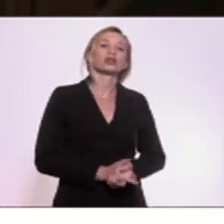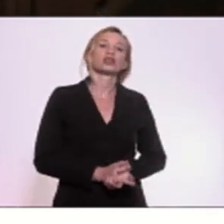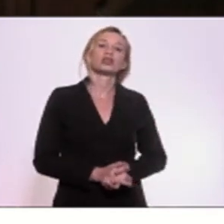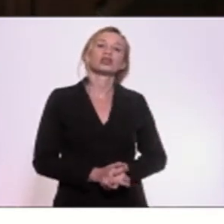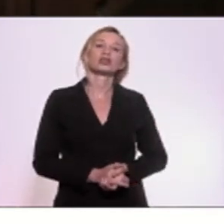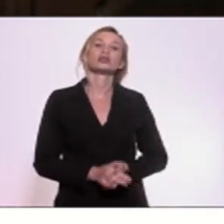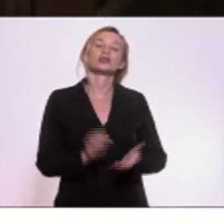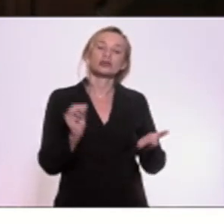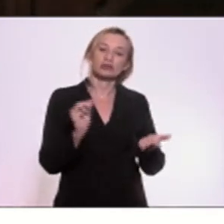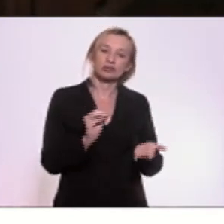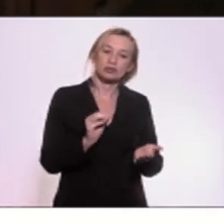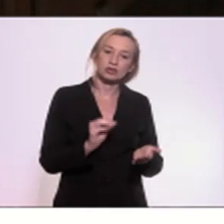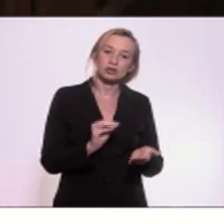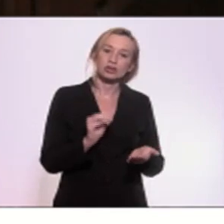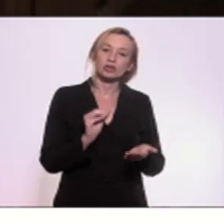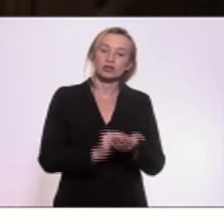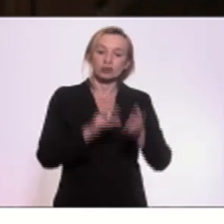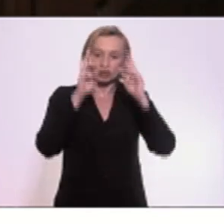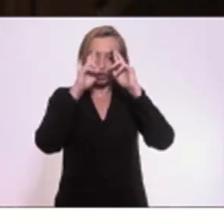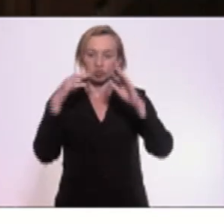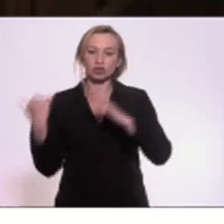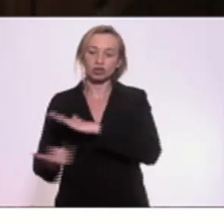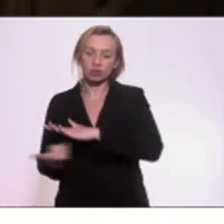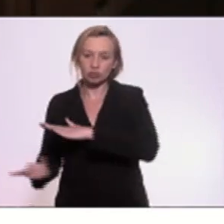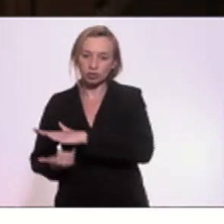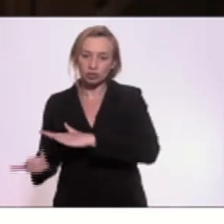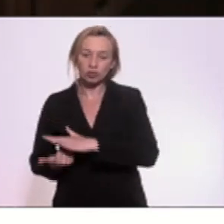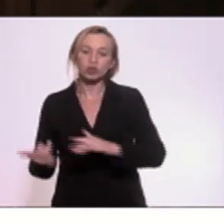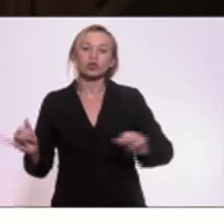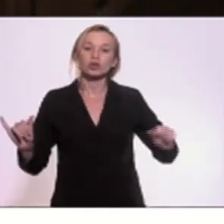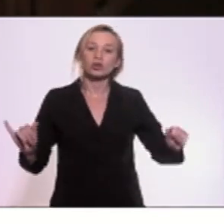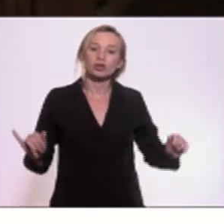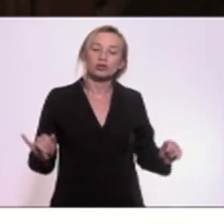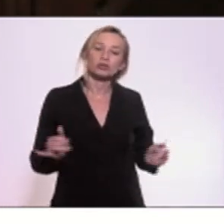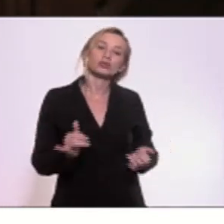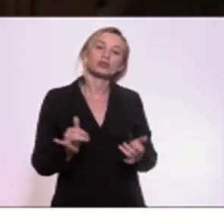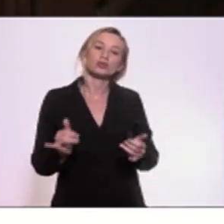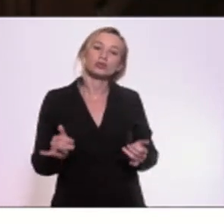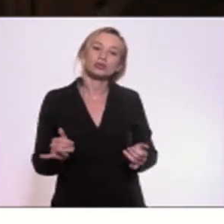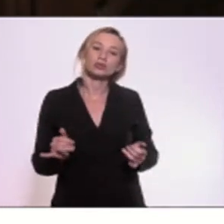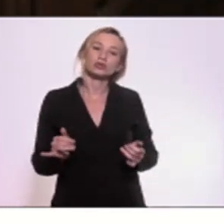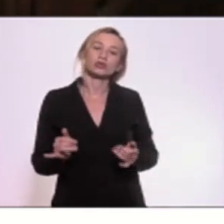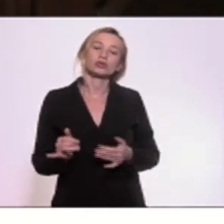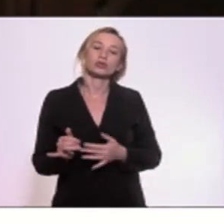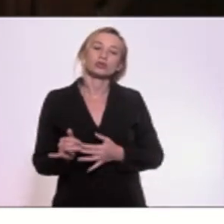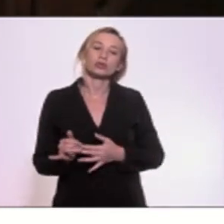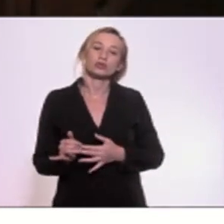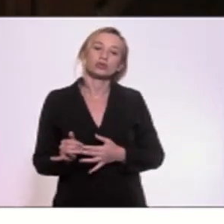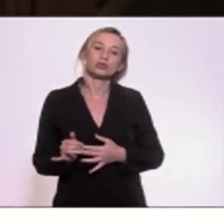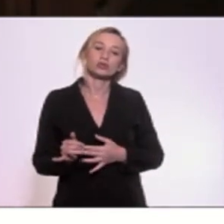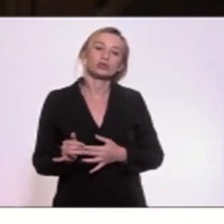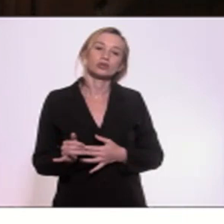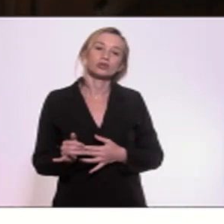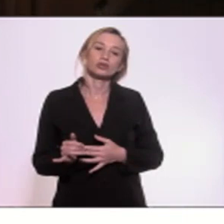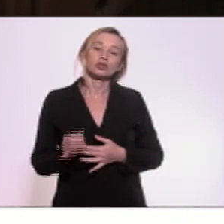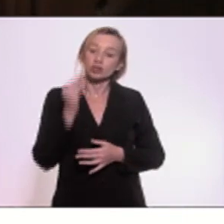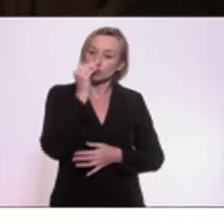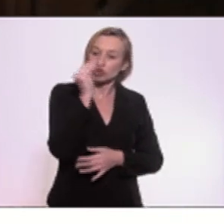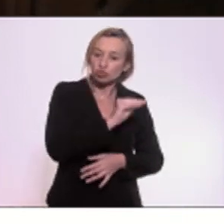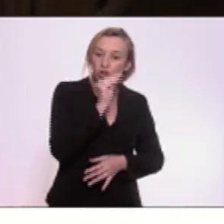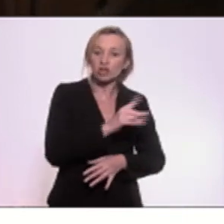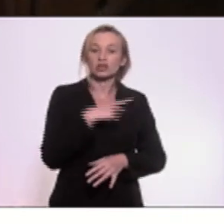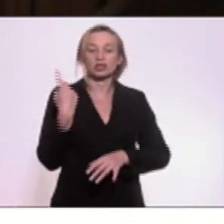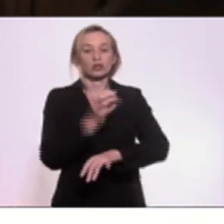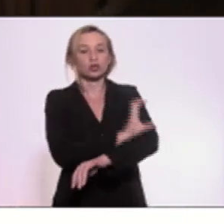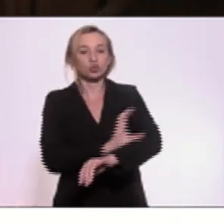às instituições democráticas, no sufocamento à nossa cultura,